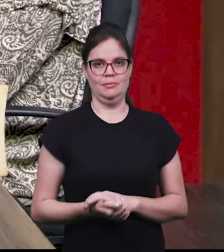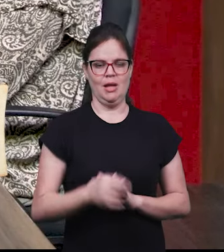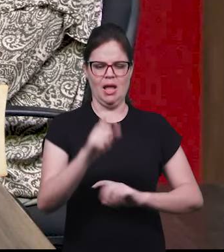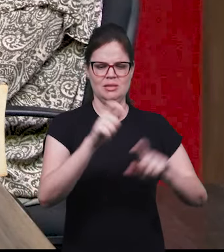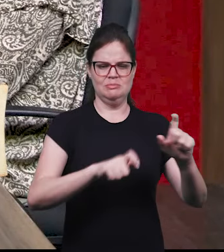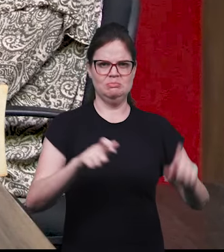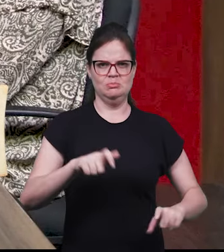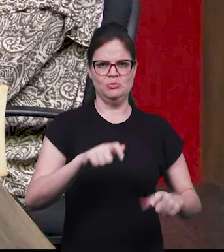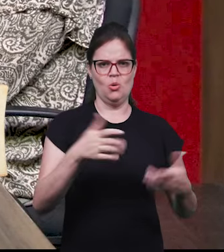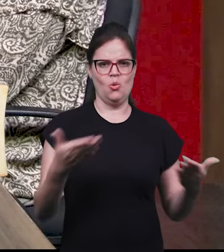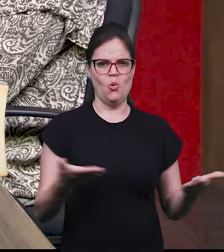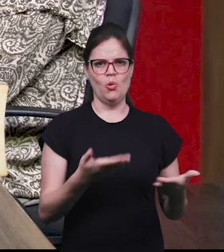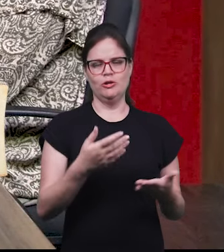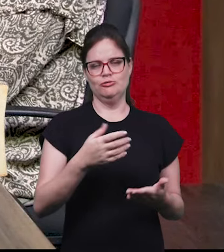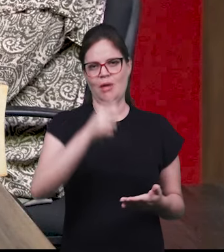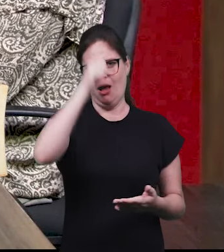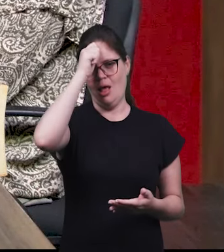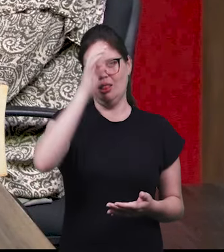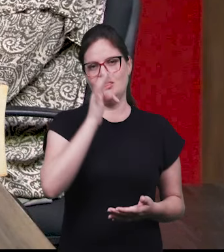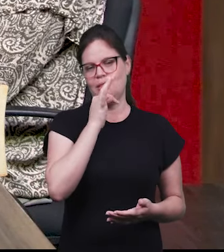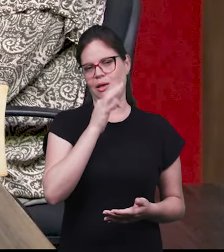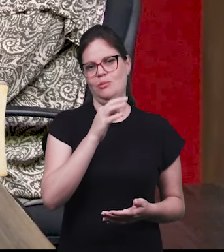ateu, o mundo